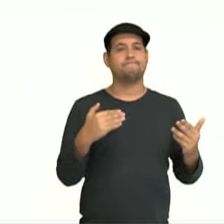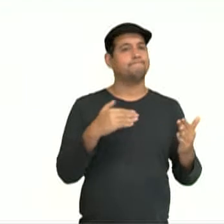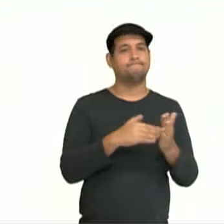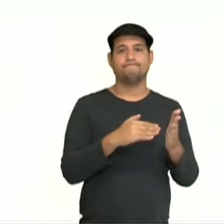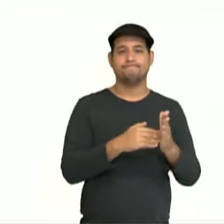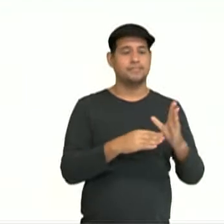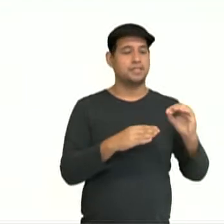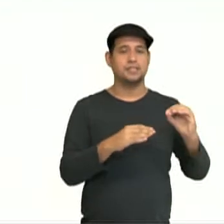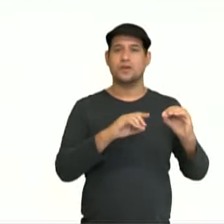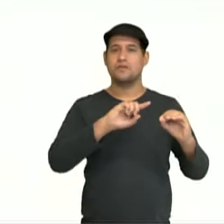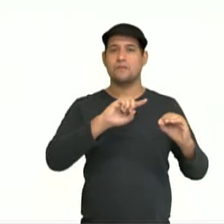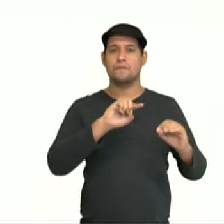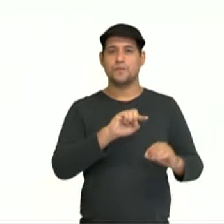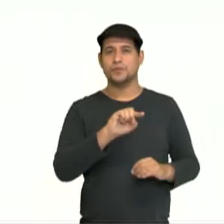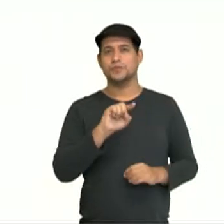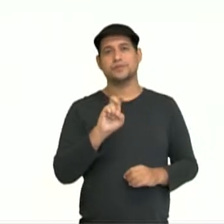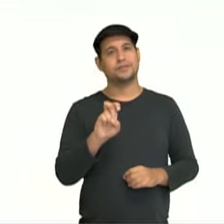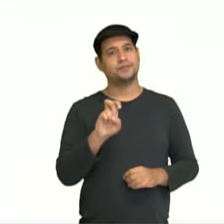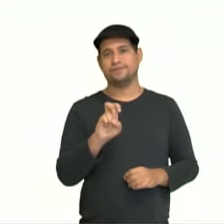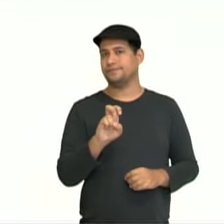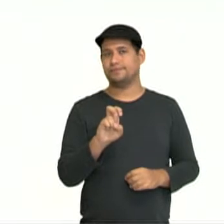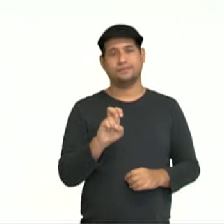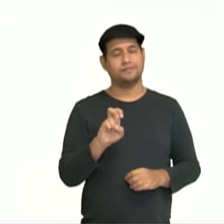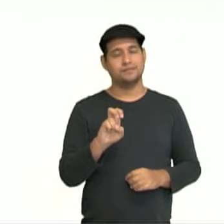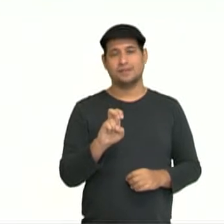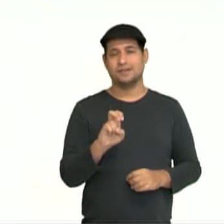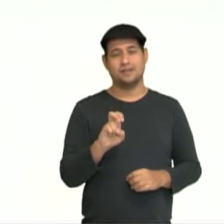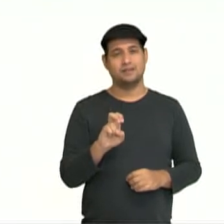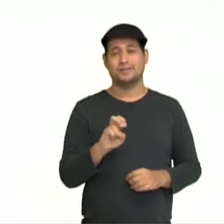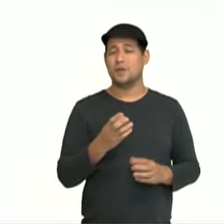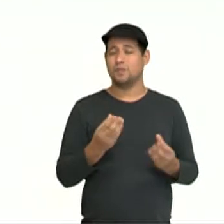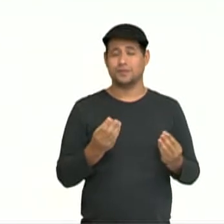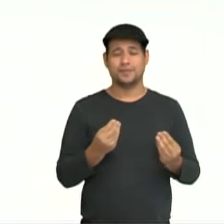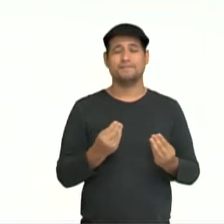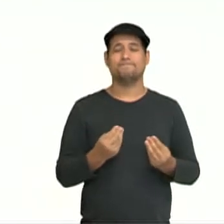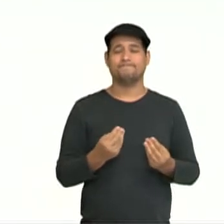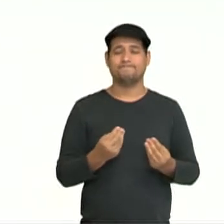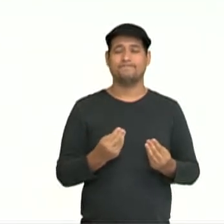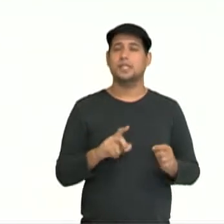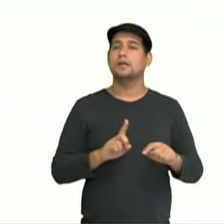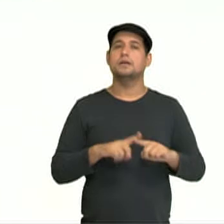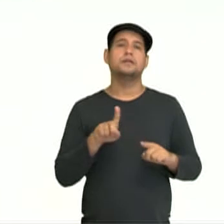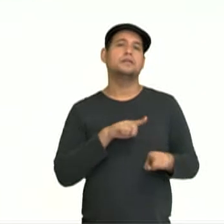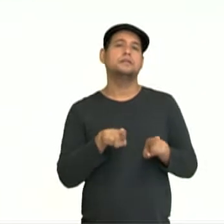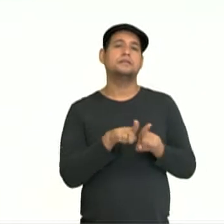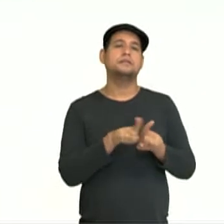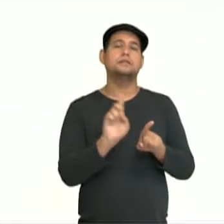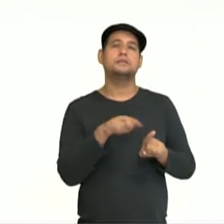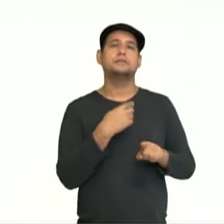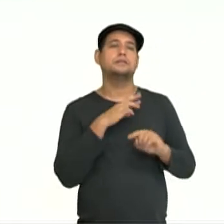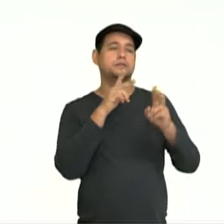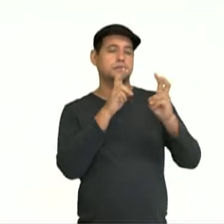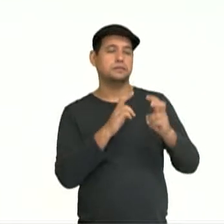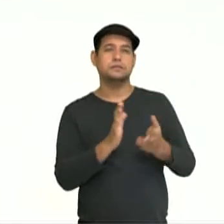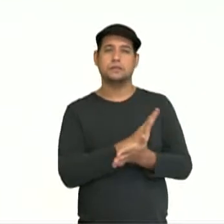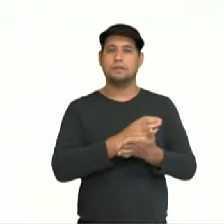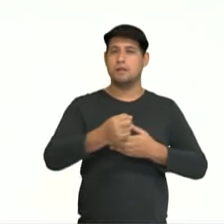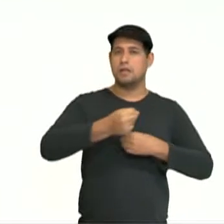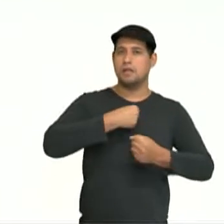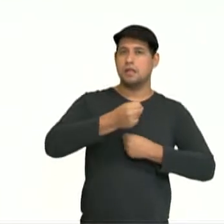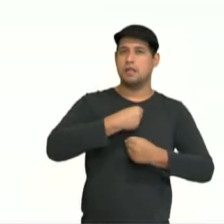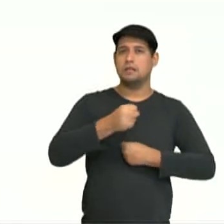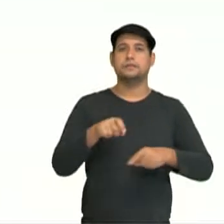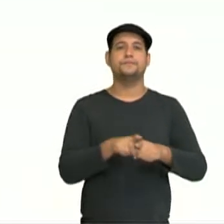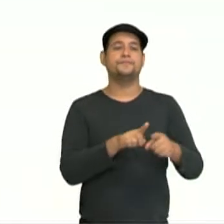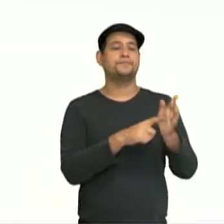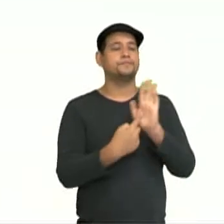nem a 0,5 e não são poucos. Dessa forma, obviamente, a gente também resgata outras reportagens que